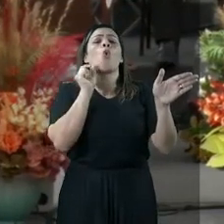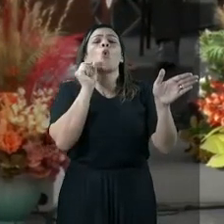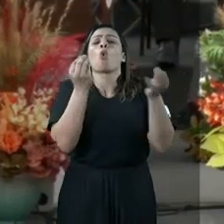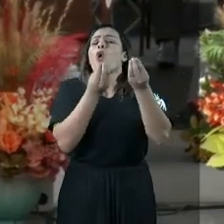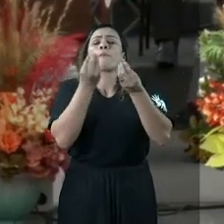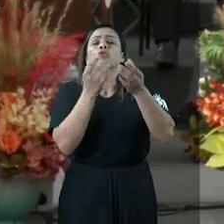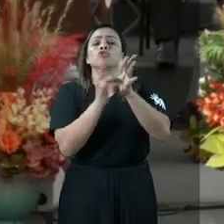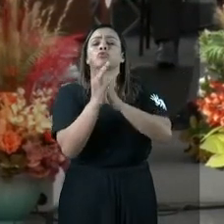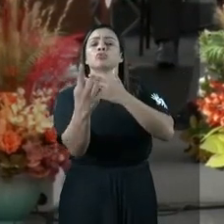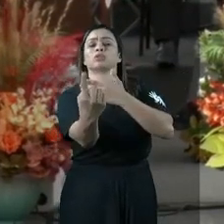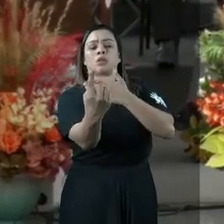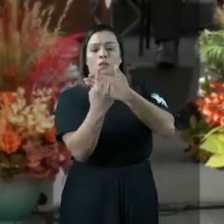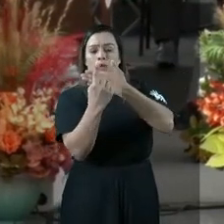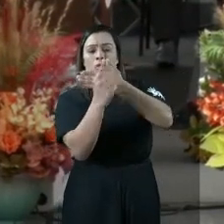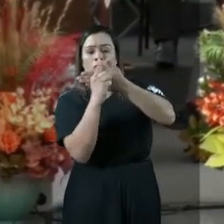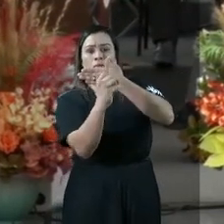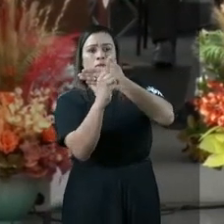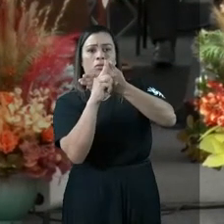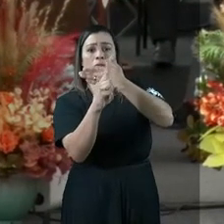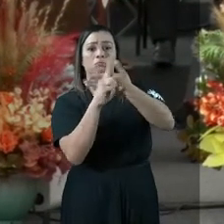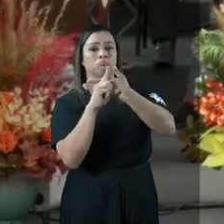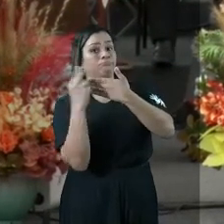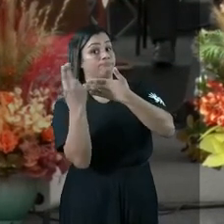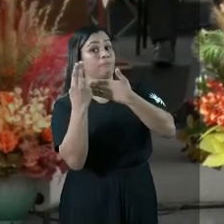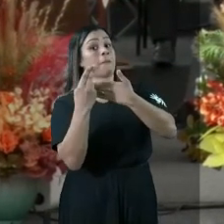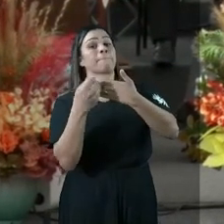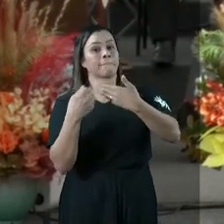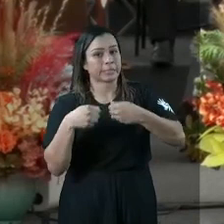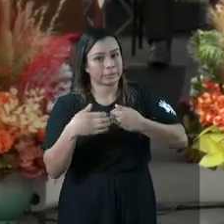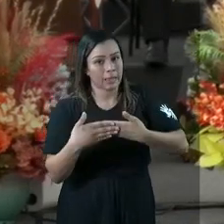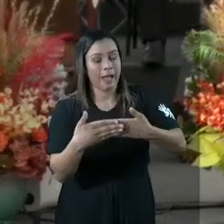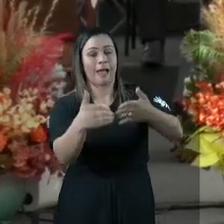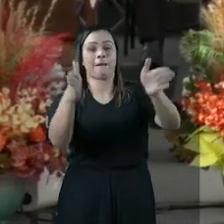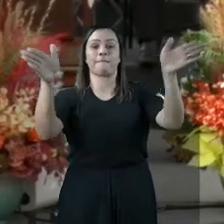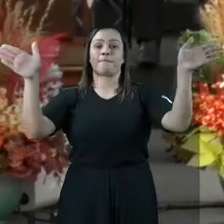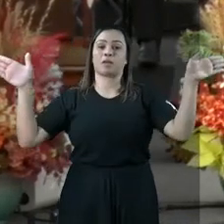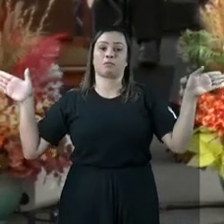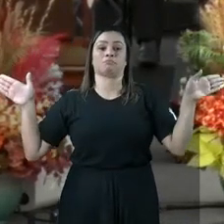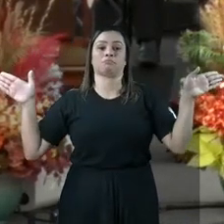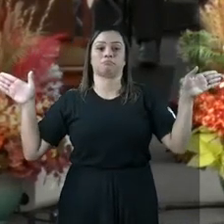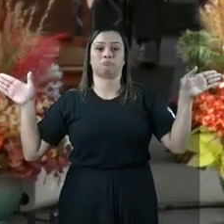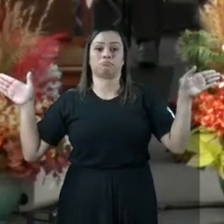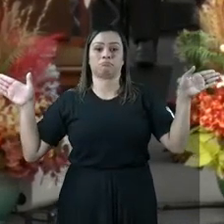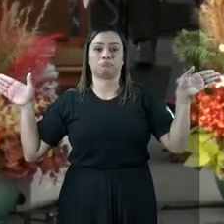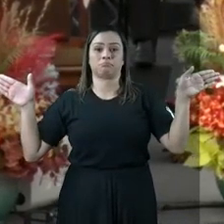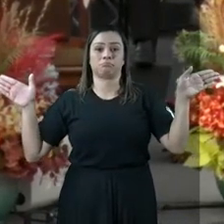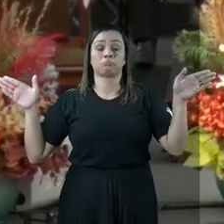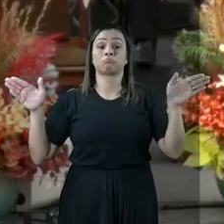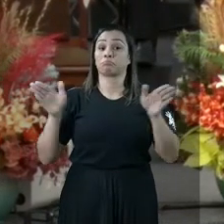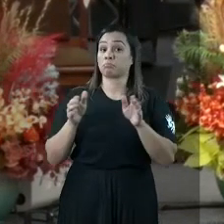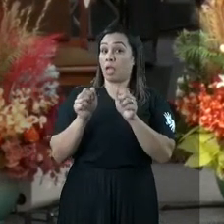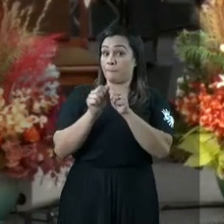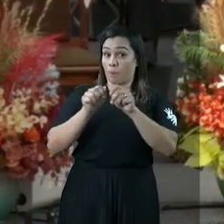Apocalipse capítulo 3: eis que estou à porta e bato. Por que não entra? Porque eu não entro pelo poder que eu tenho de forçar a porta. Eu